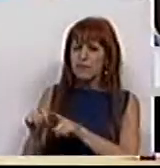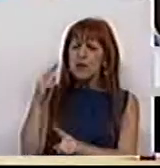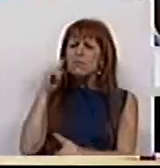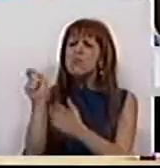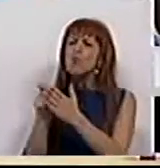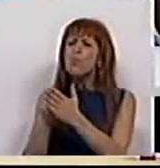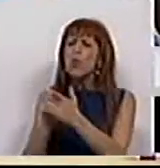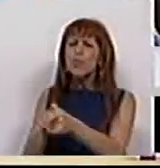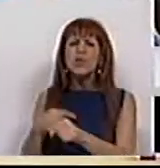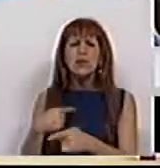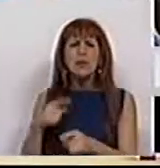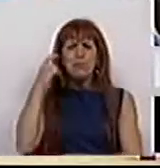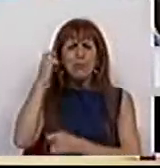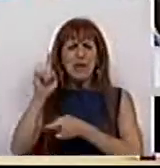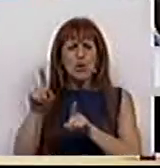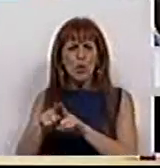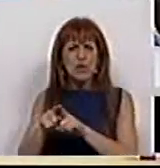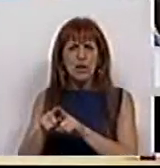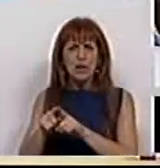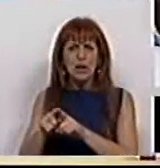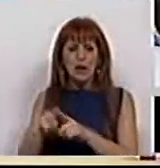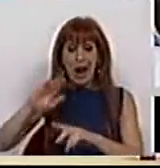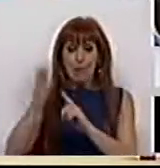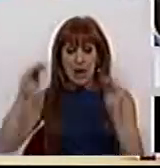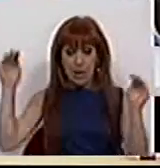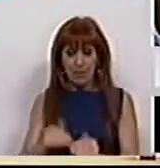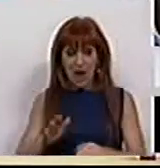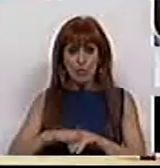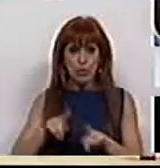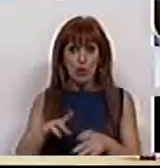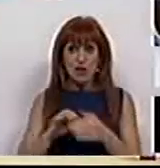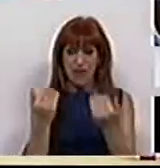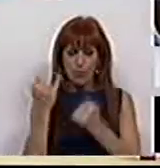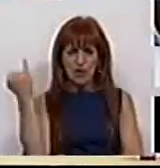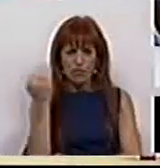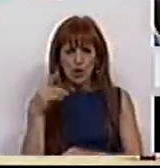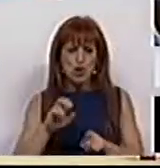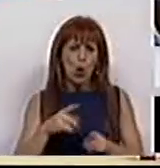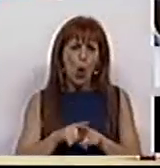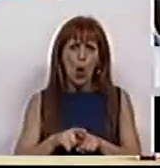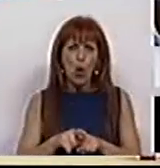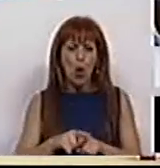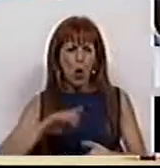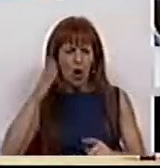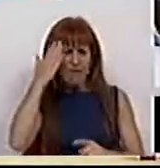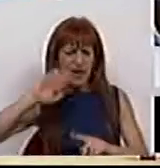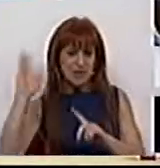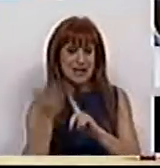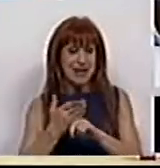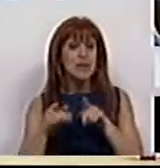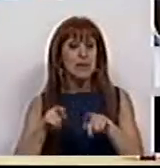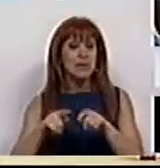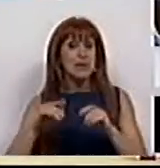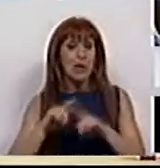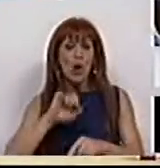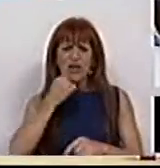no registro. Tinha em conta a baixa pena relativamente às informações falsas ou previa sanção para